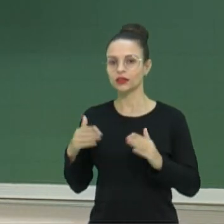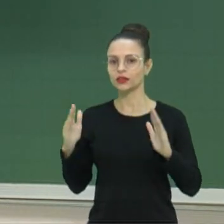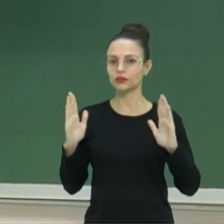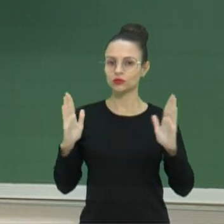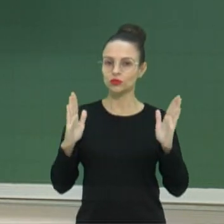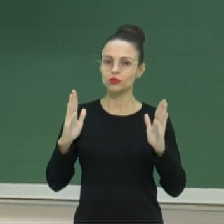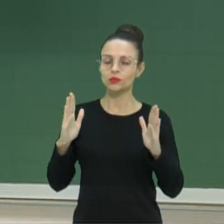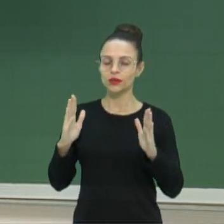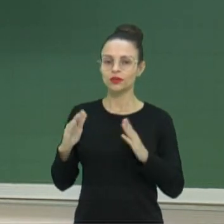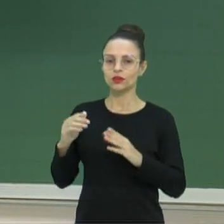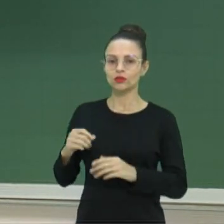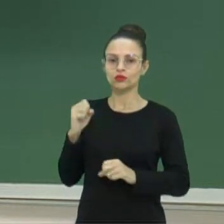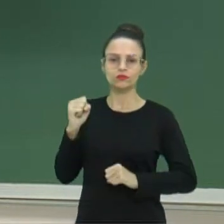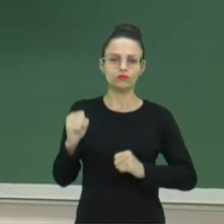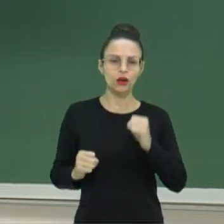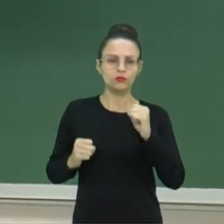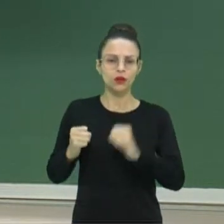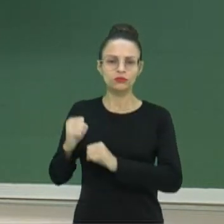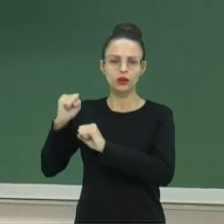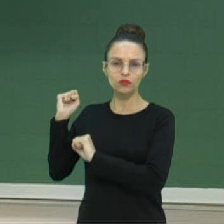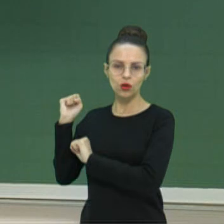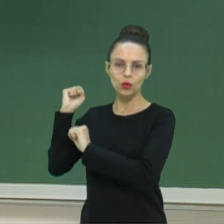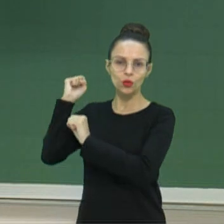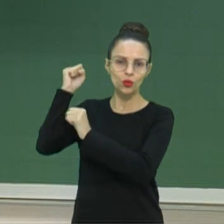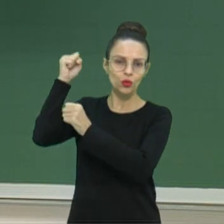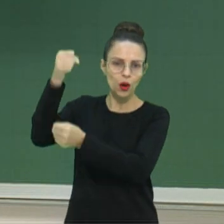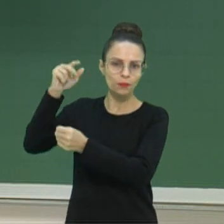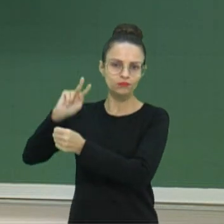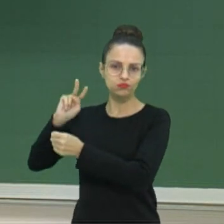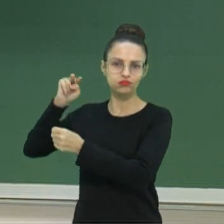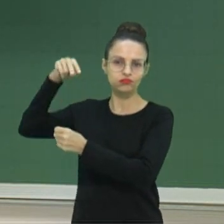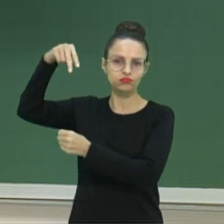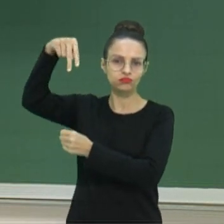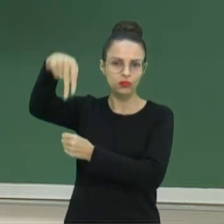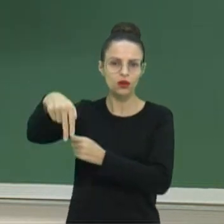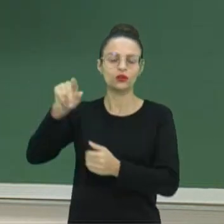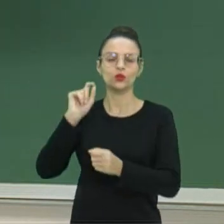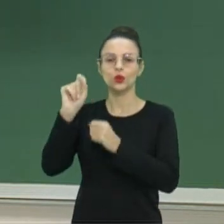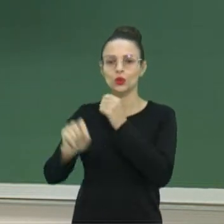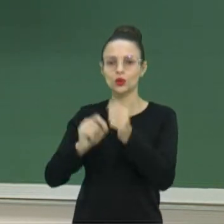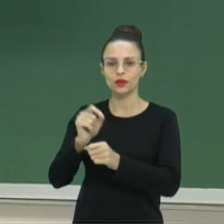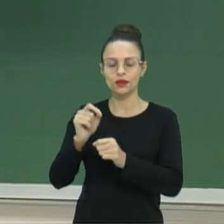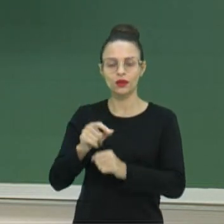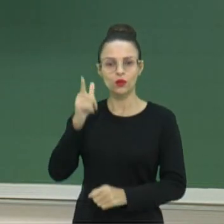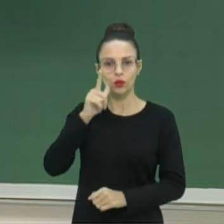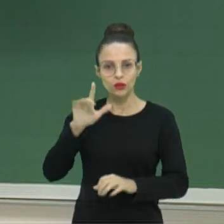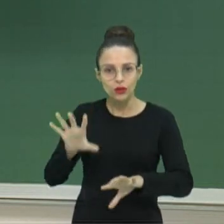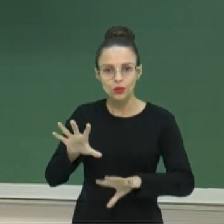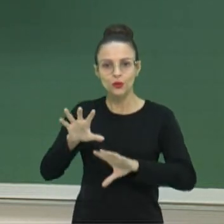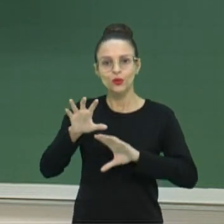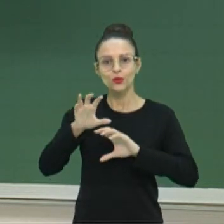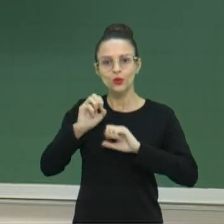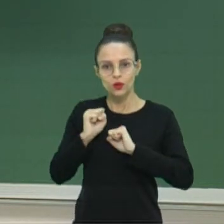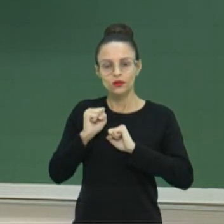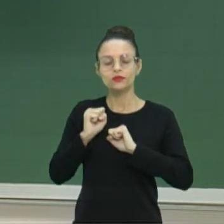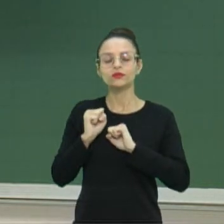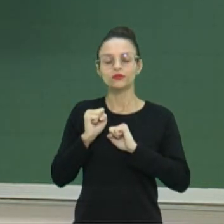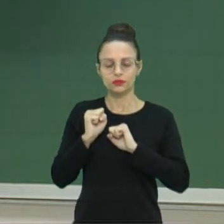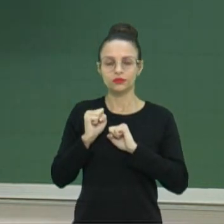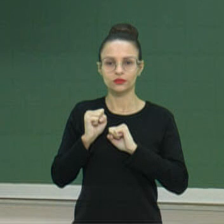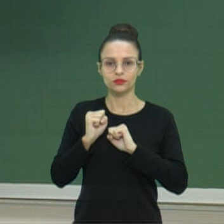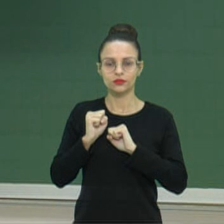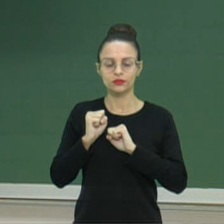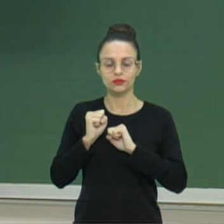vara, o atleta faz alguns movimentos e ele acaba, na verdade, ganhando, né, através dos